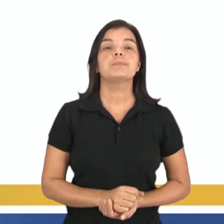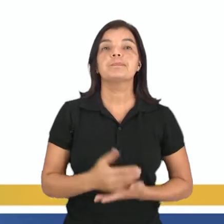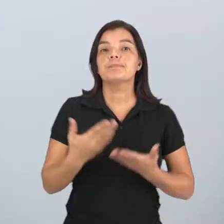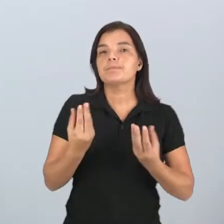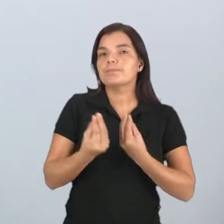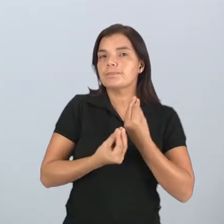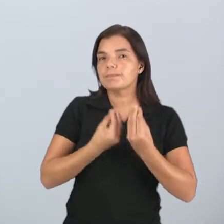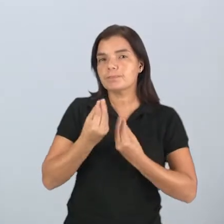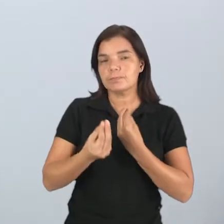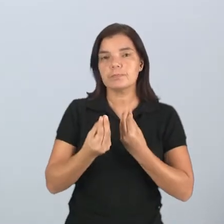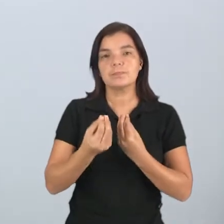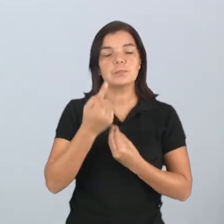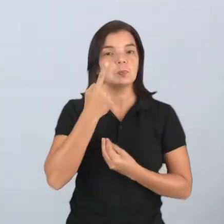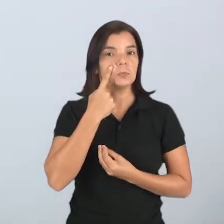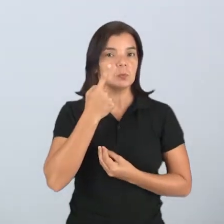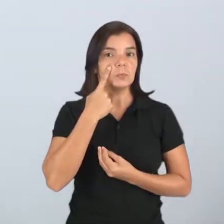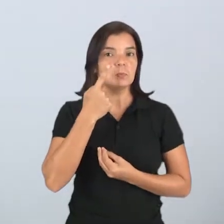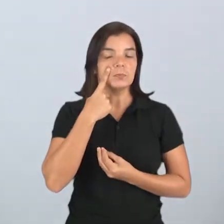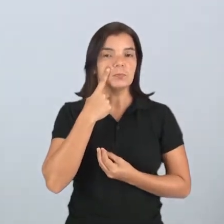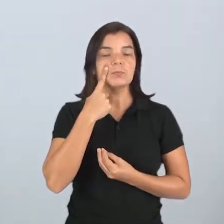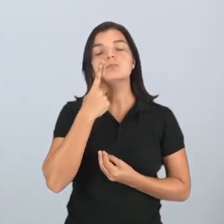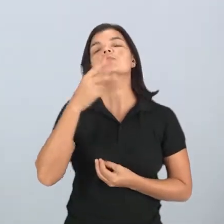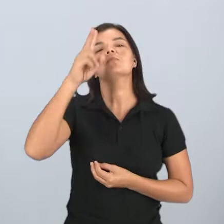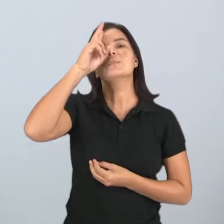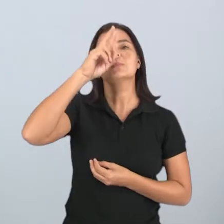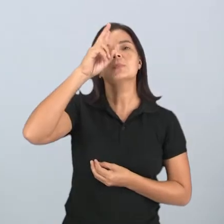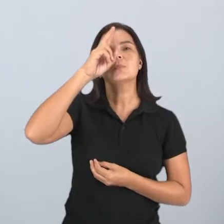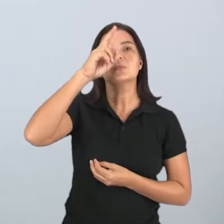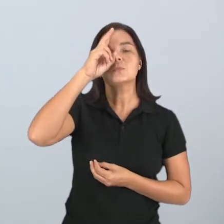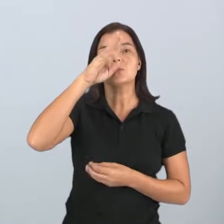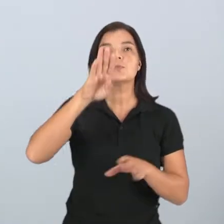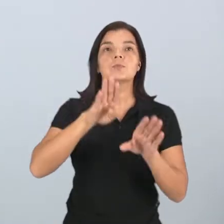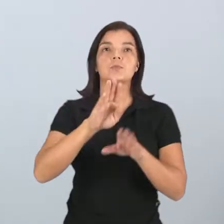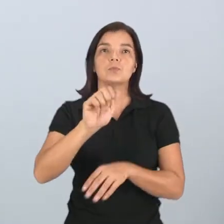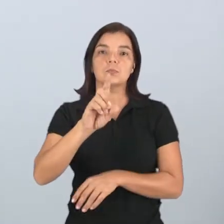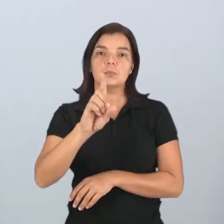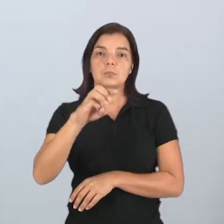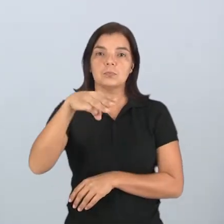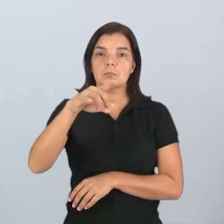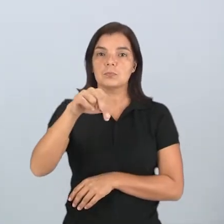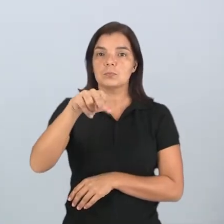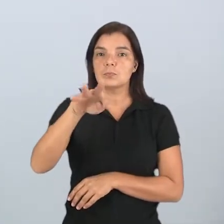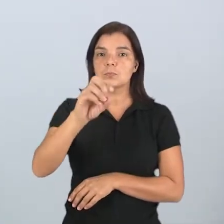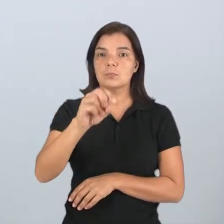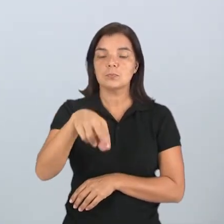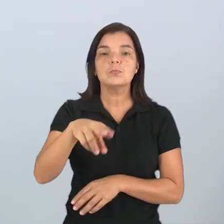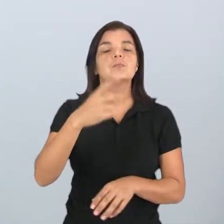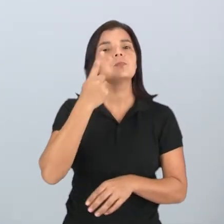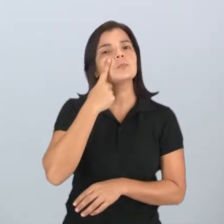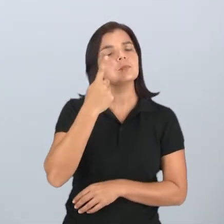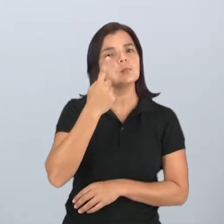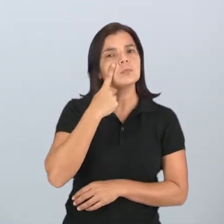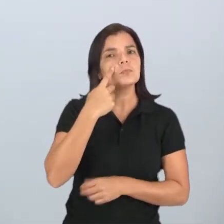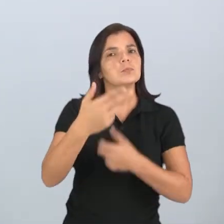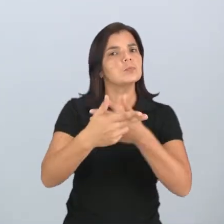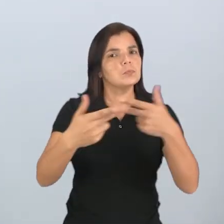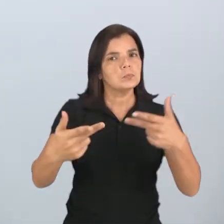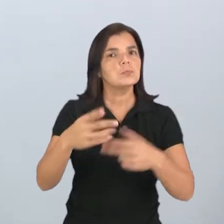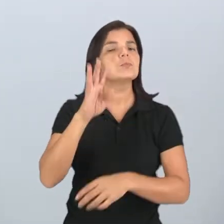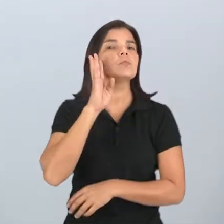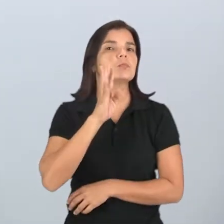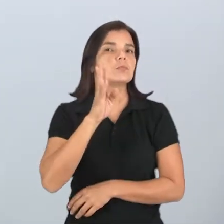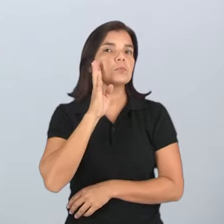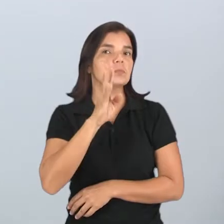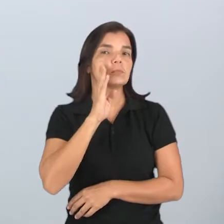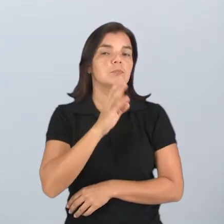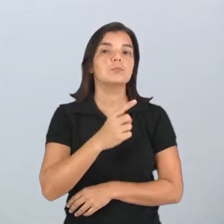Então, quando a gente vê essa parte histórica, né, do badminton, a gente vê algo muito interessante, como